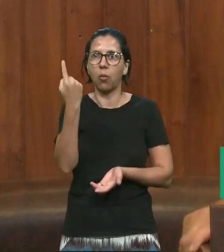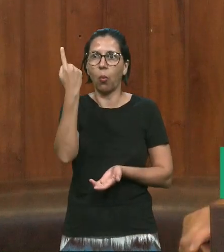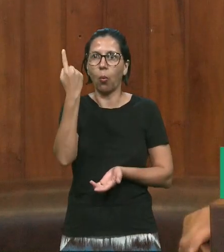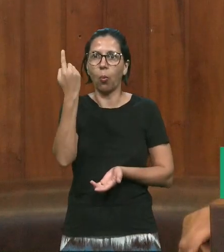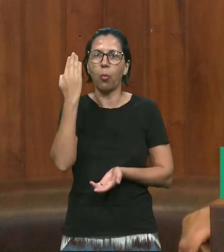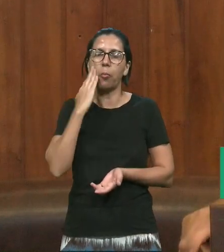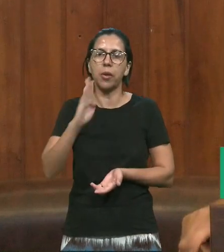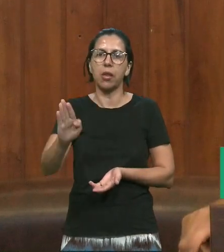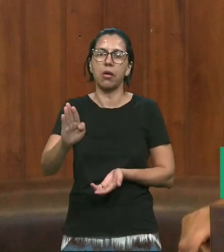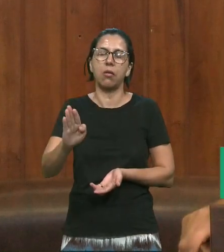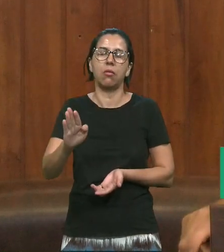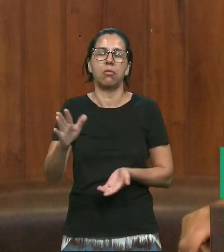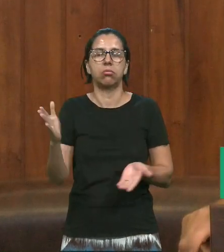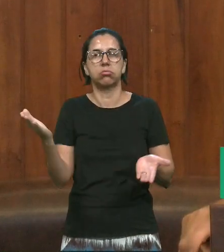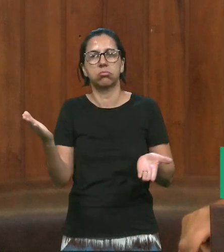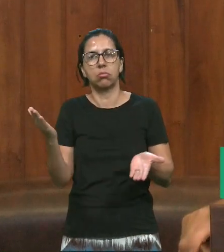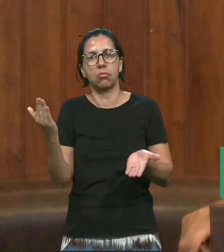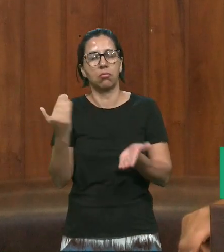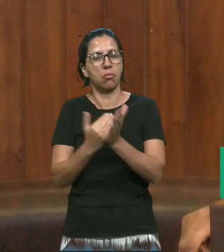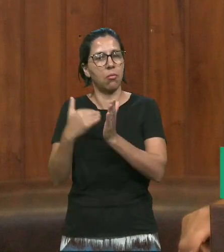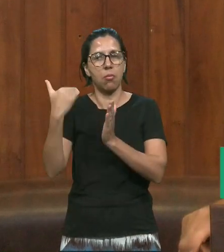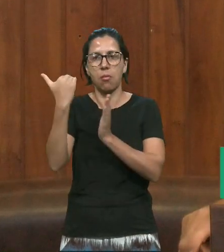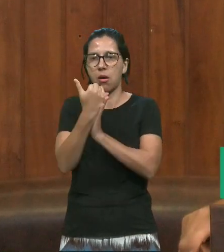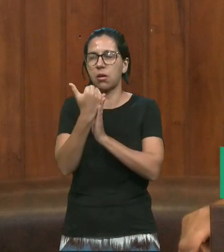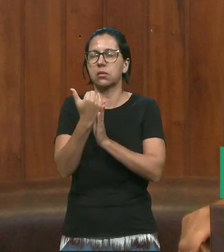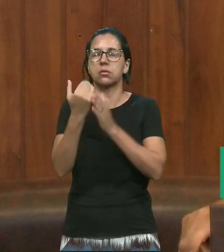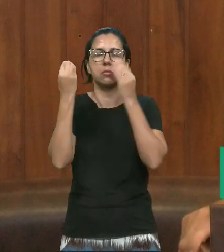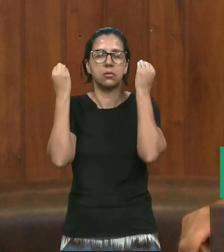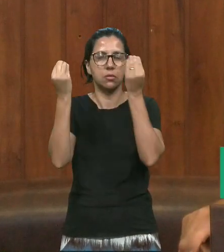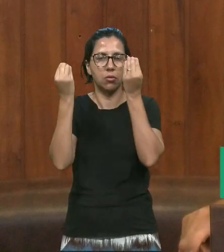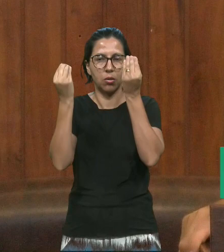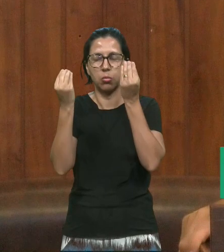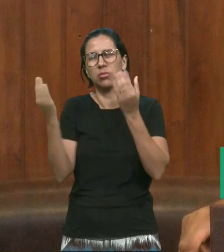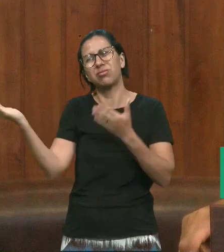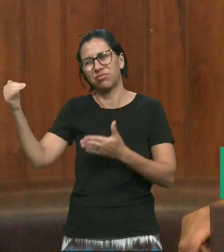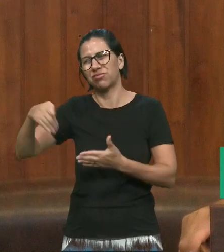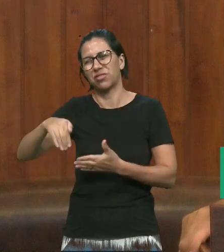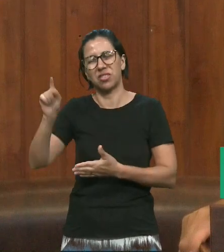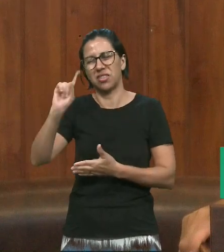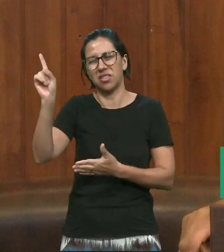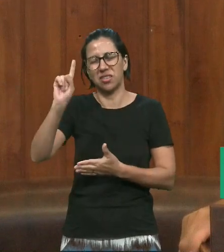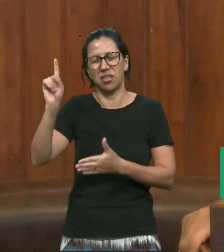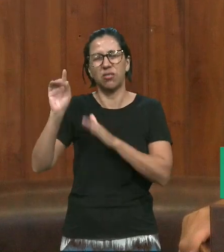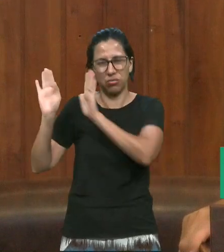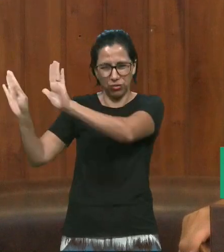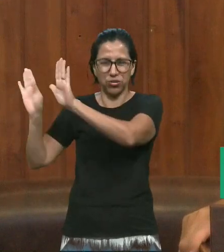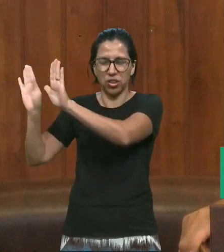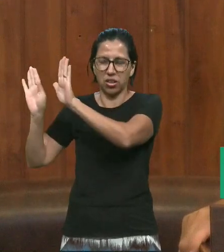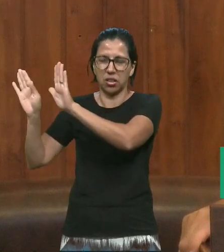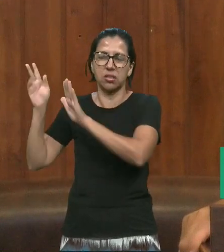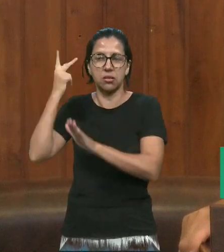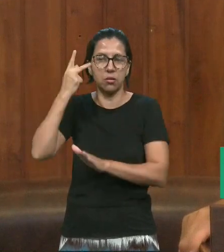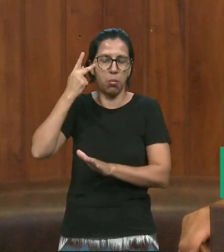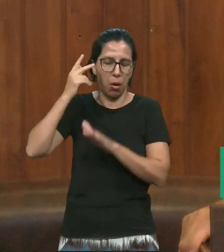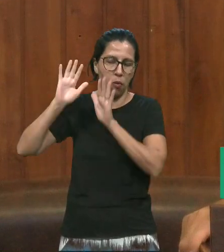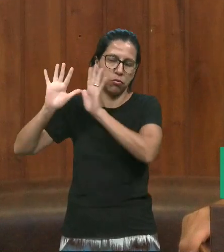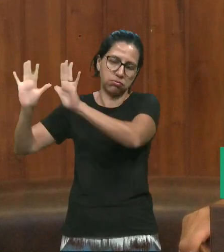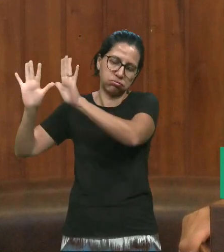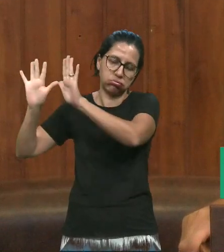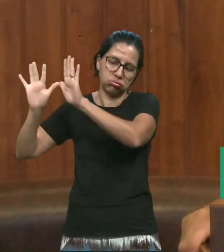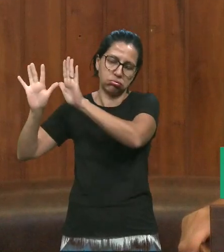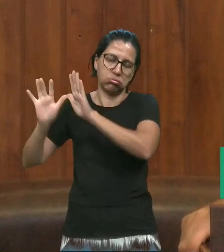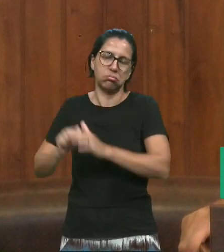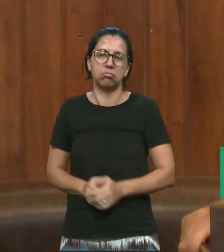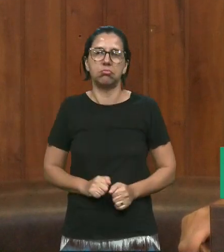cara. Não, você não pode fazer isso, pelo amor de Deus, não vem não, tá? Eu peço encarecidamente,